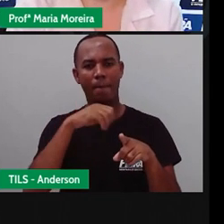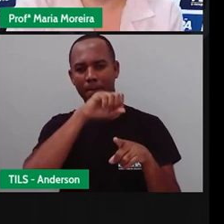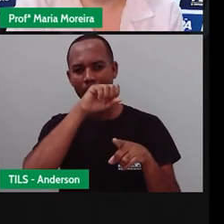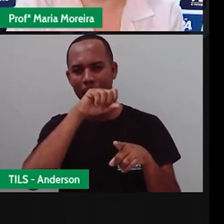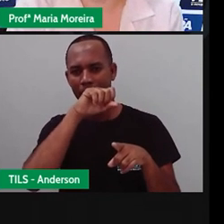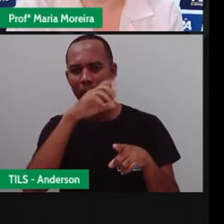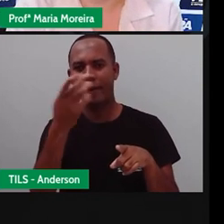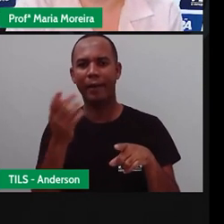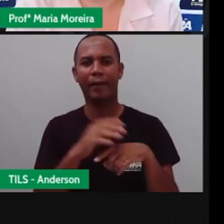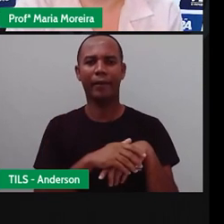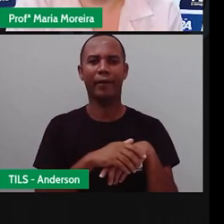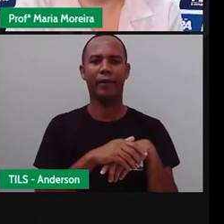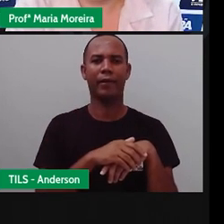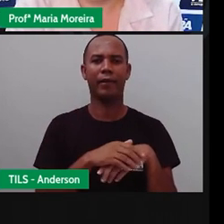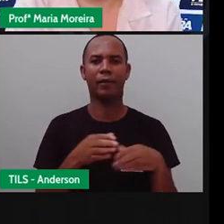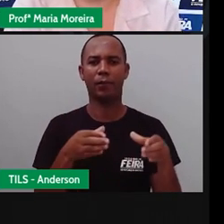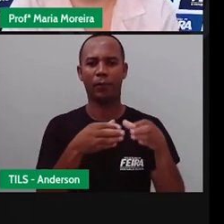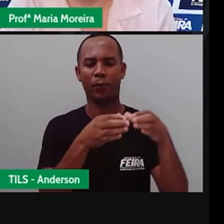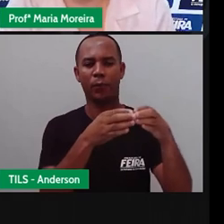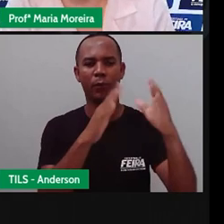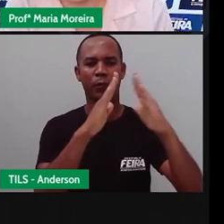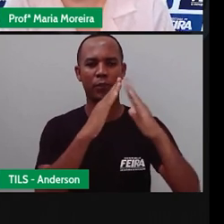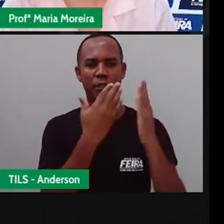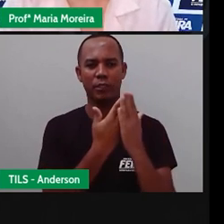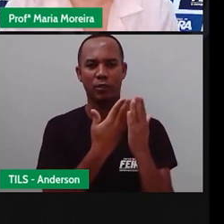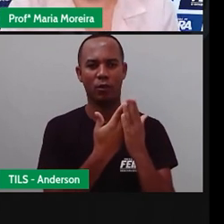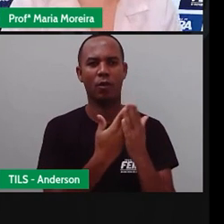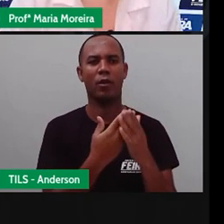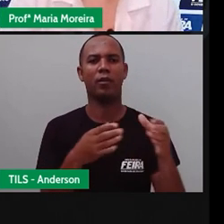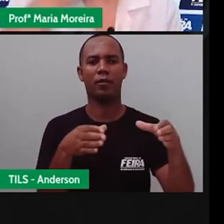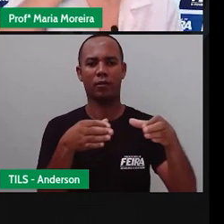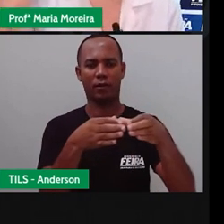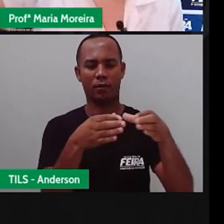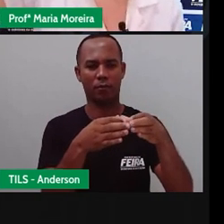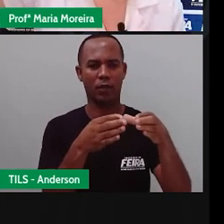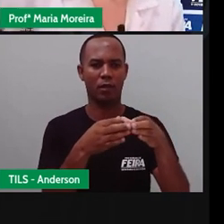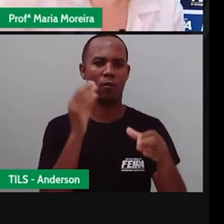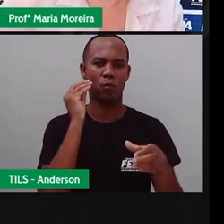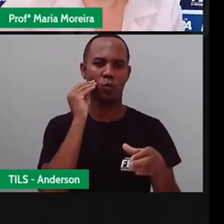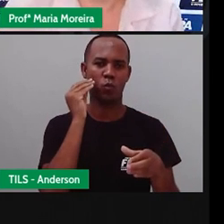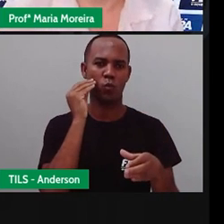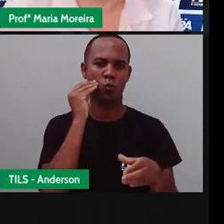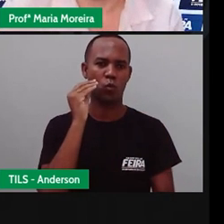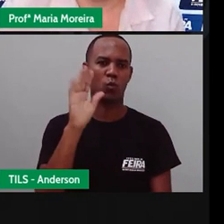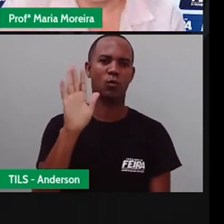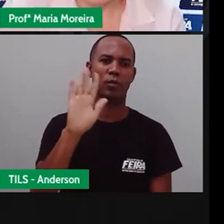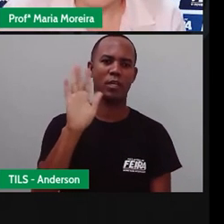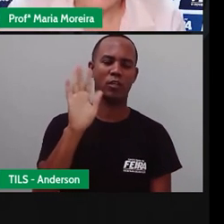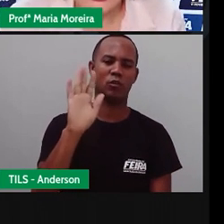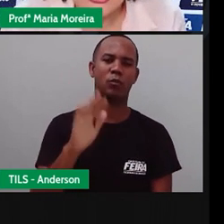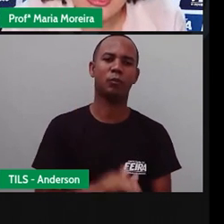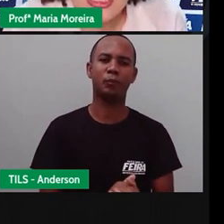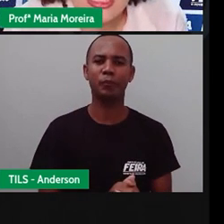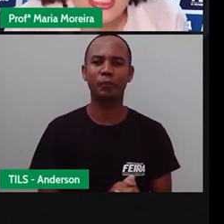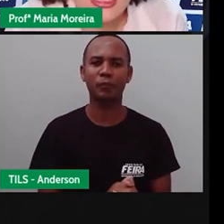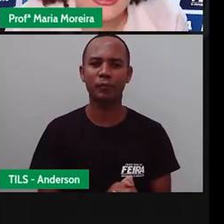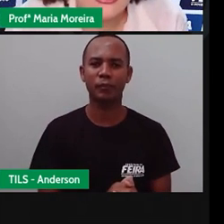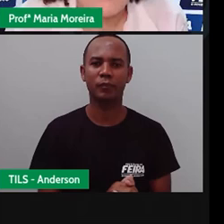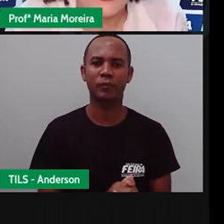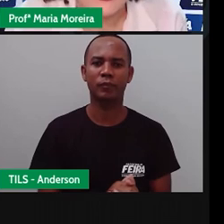municipal agrária de Oliveira Melo e para turmas de Evelyn um beijo nosso aqui